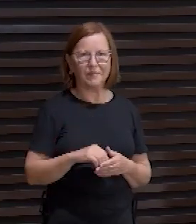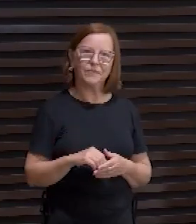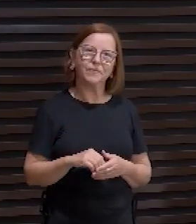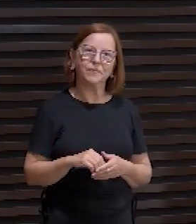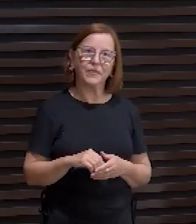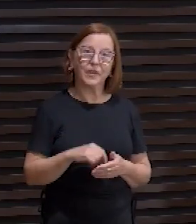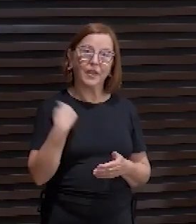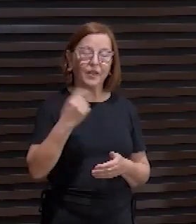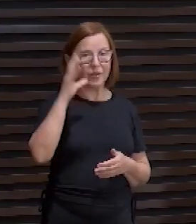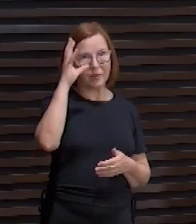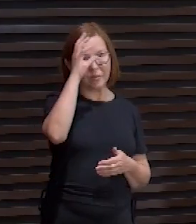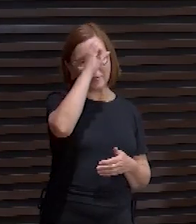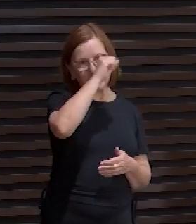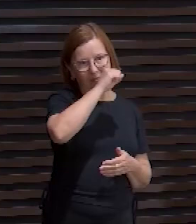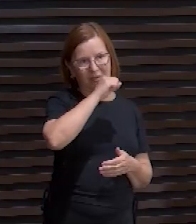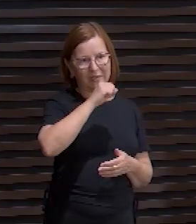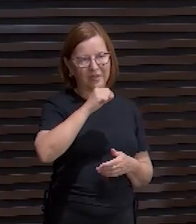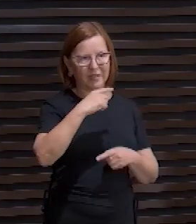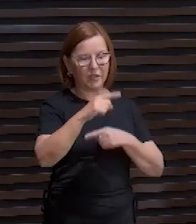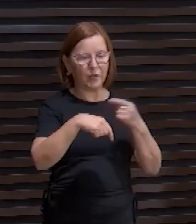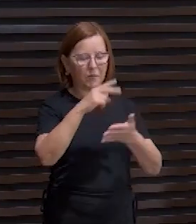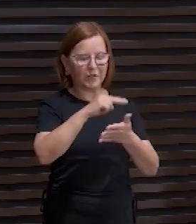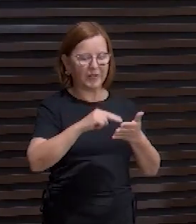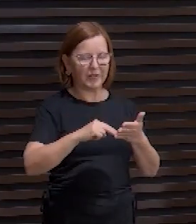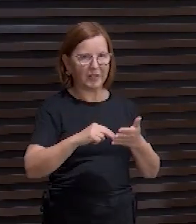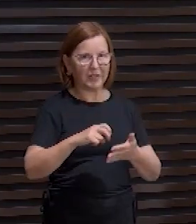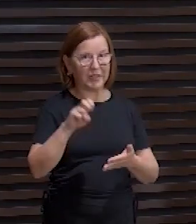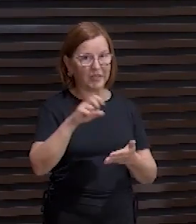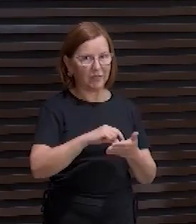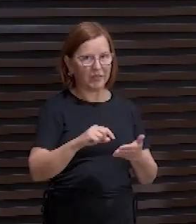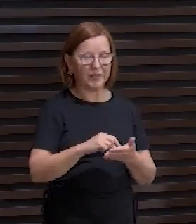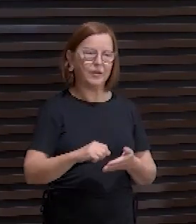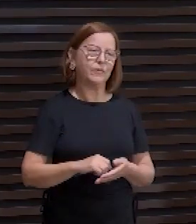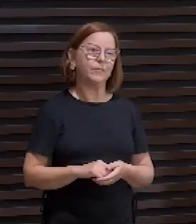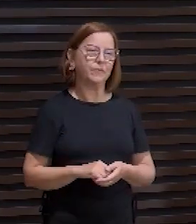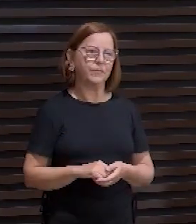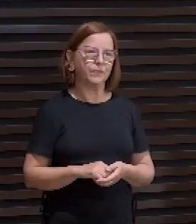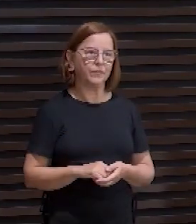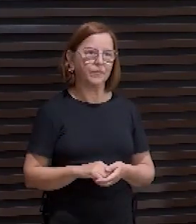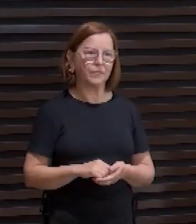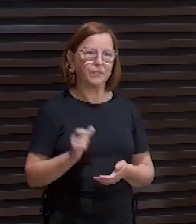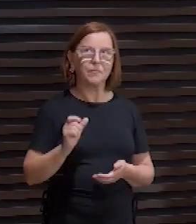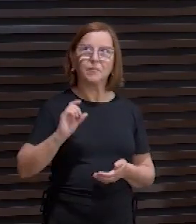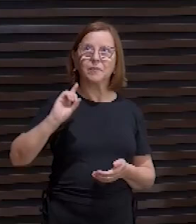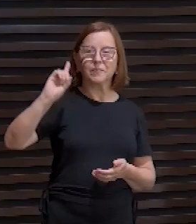título ao lermos esses 5 versículos. 1 João 2,7. Assim diz a palavra do